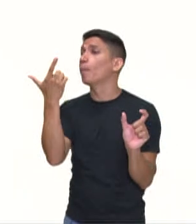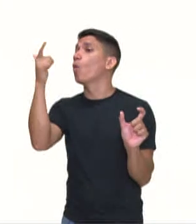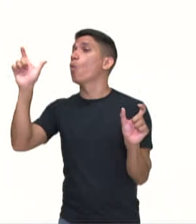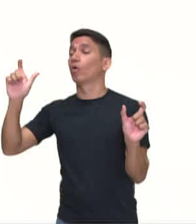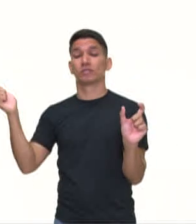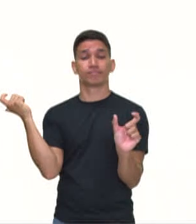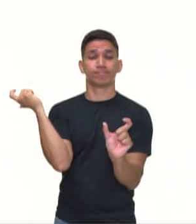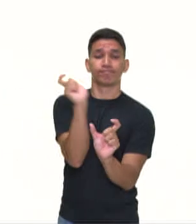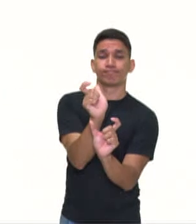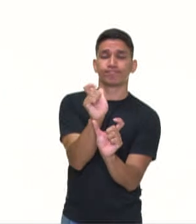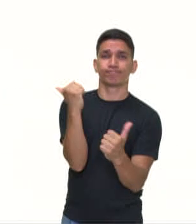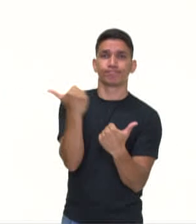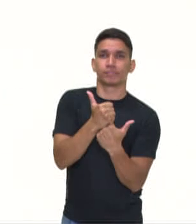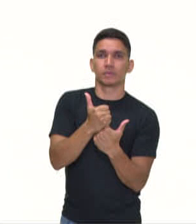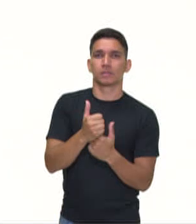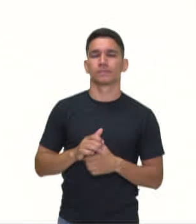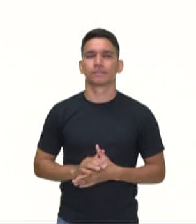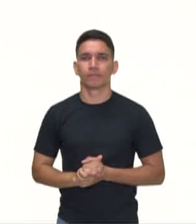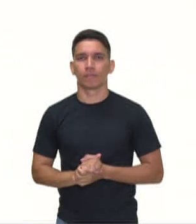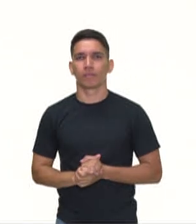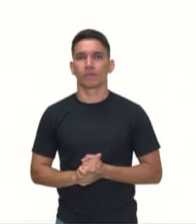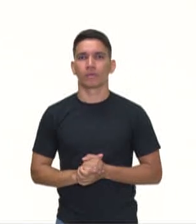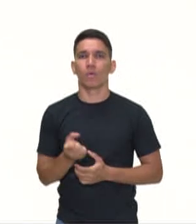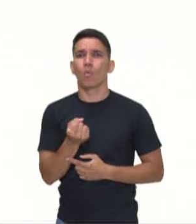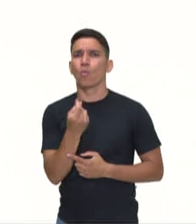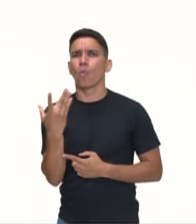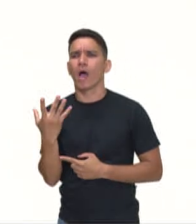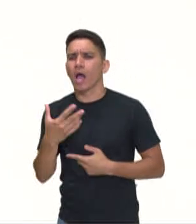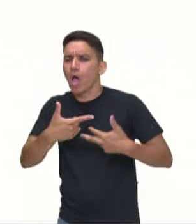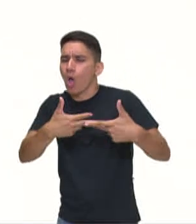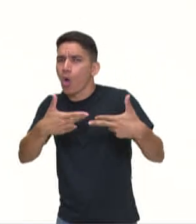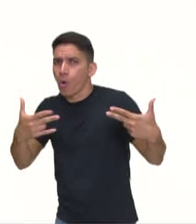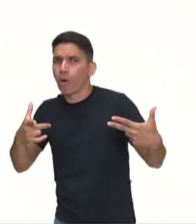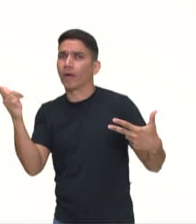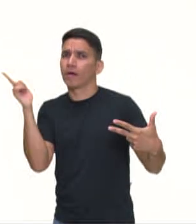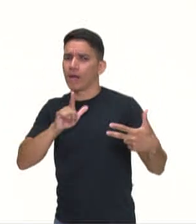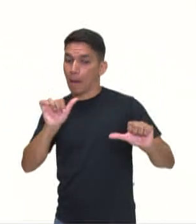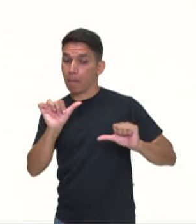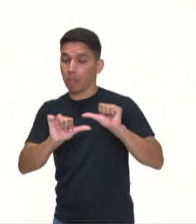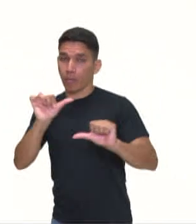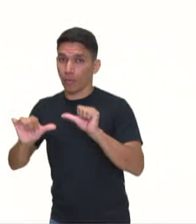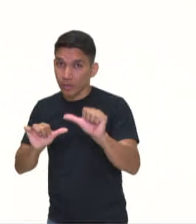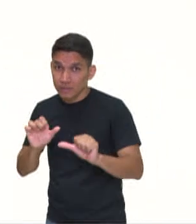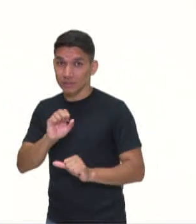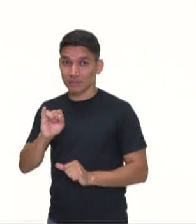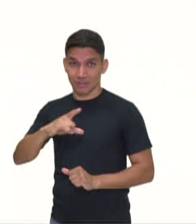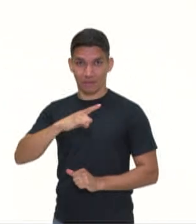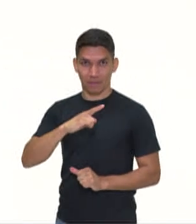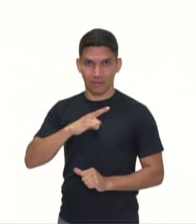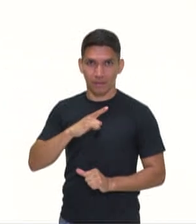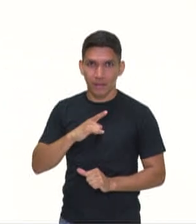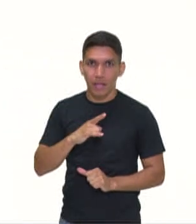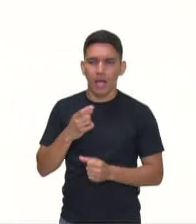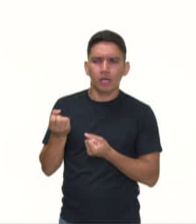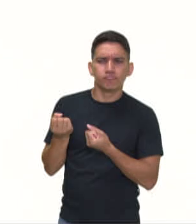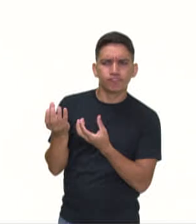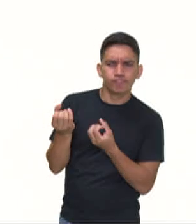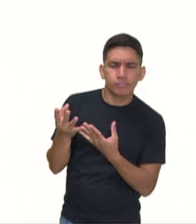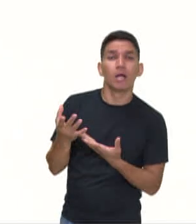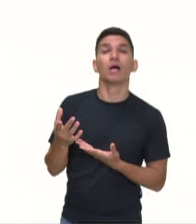Vamos lá. Why is TOEFL changing? ETS is changing the test because universities have asked us